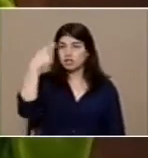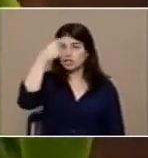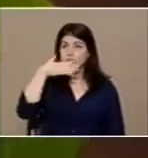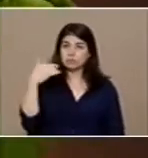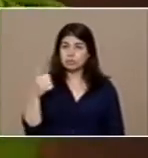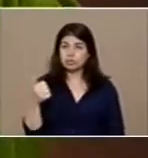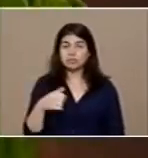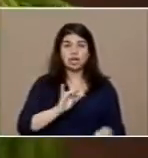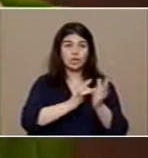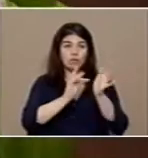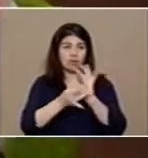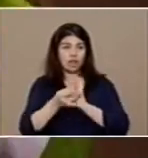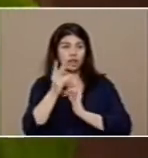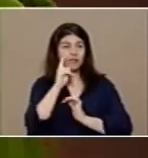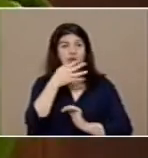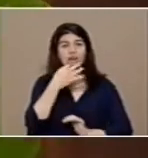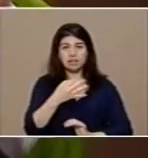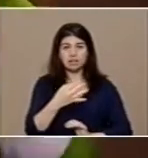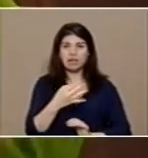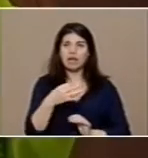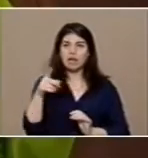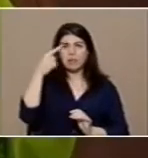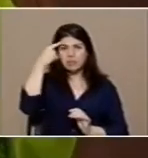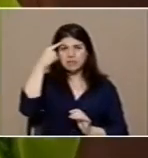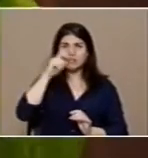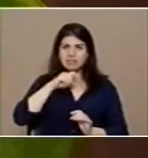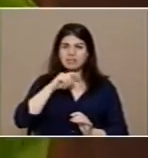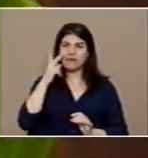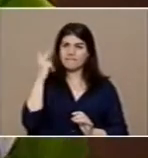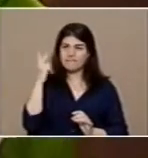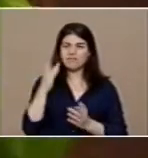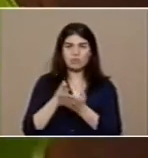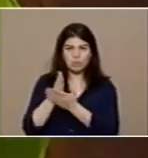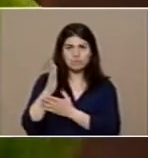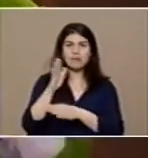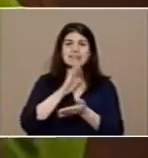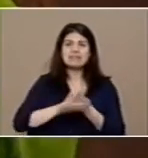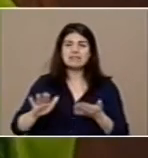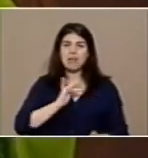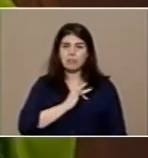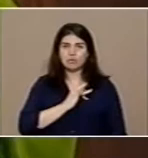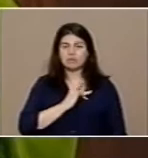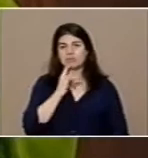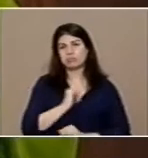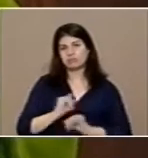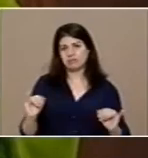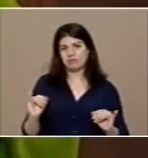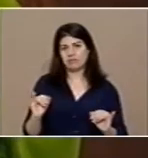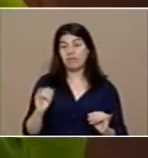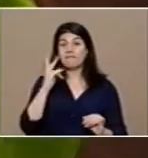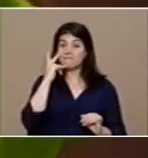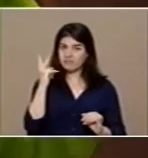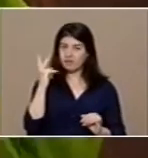histórias acredita se pode viver sem amor é mentira porque viver sem amor não é viver